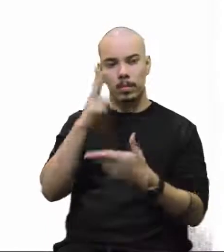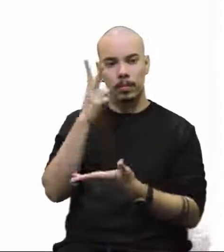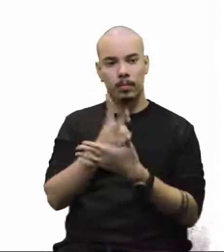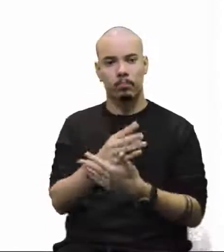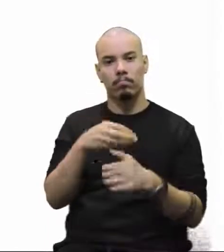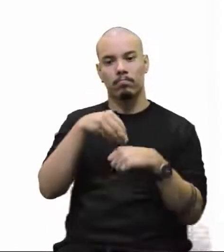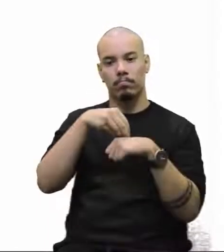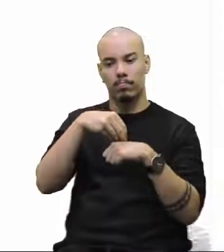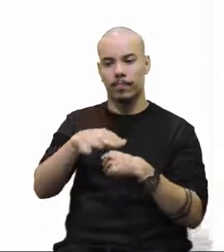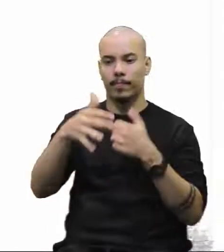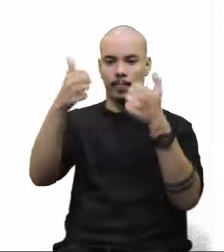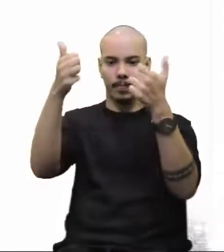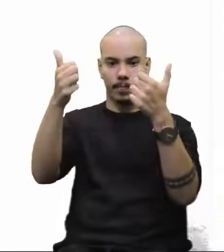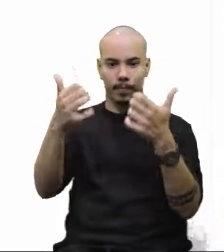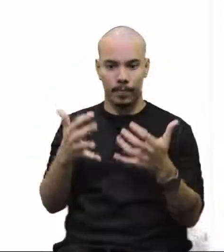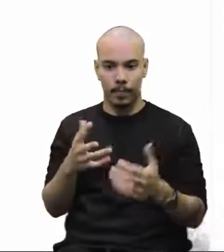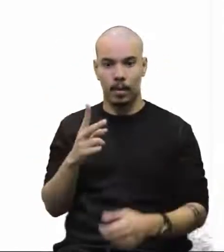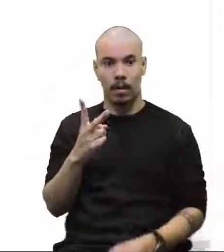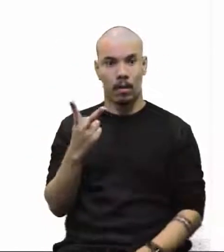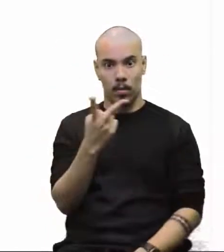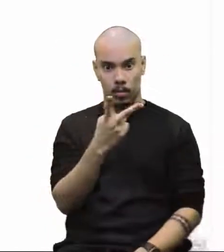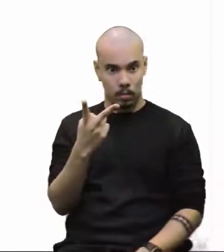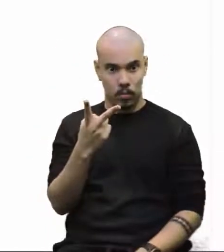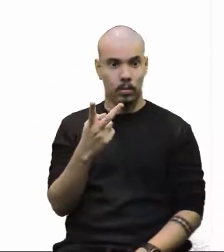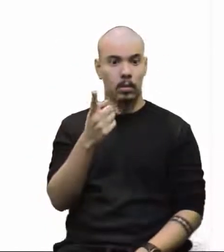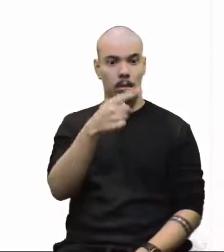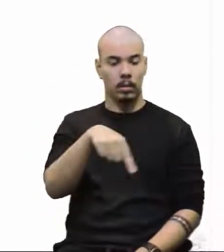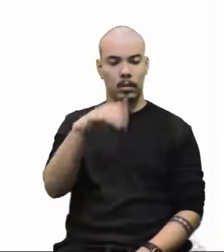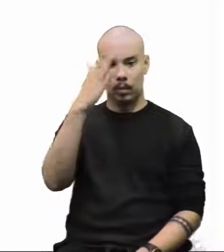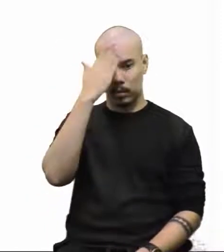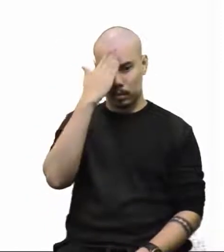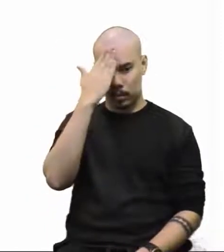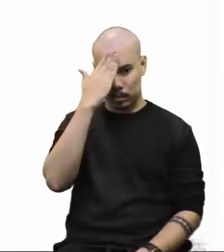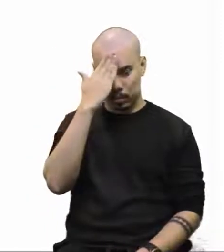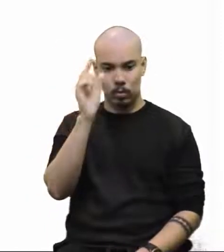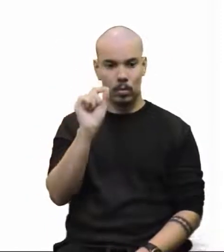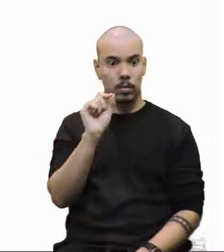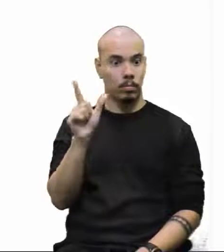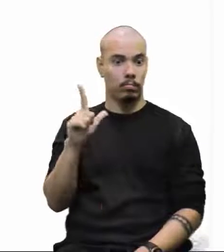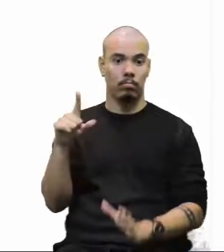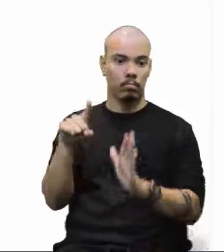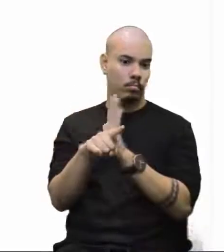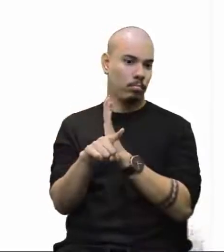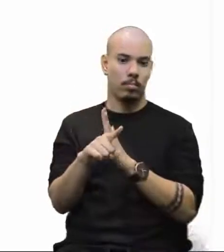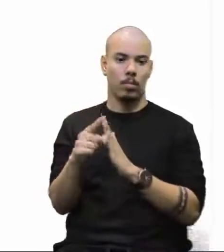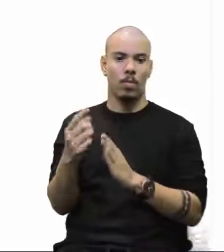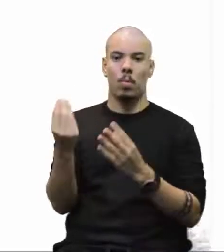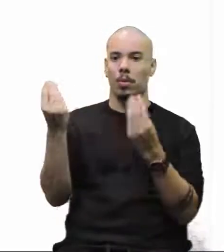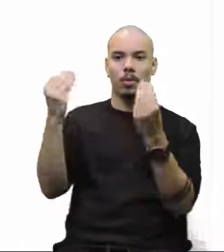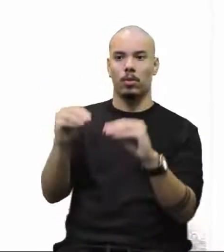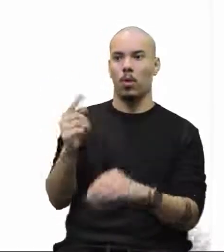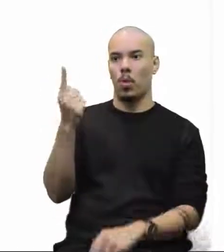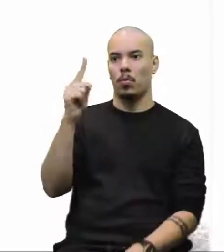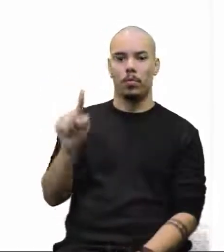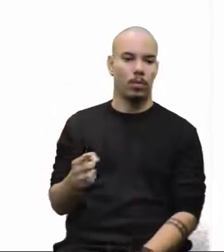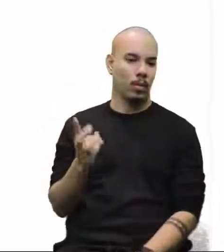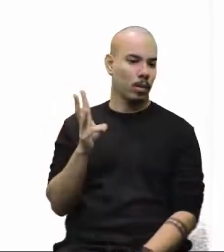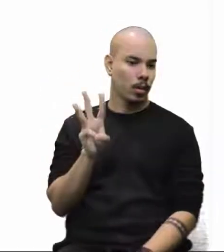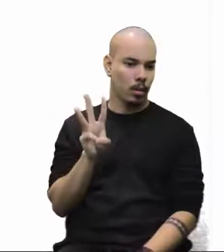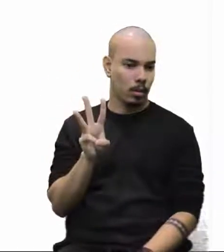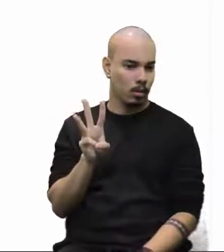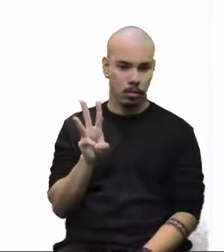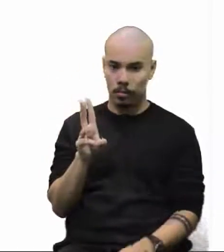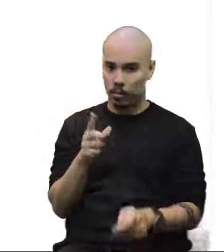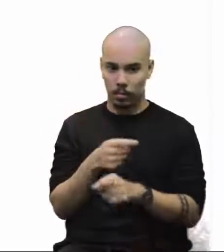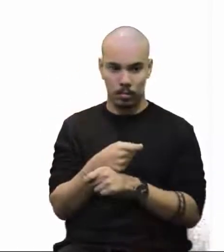vocês, porque nessa hora precisou. Não é uma questão aberta, você não pode deixar 1,3. E não dá para dizer